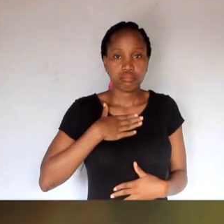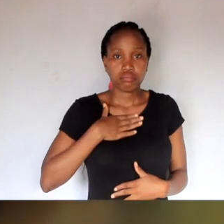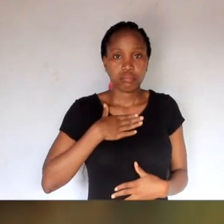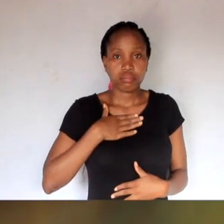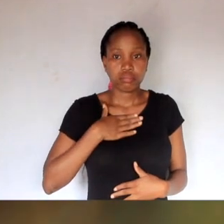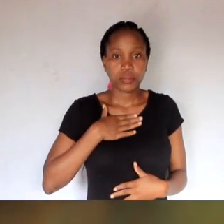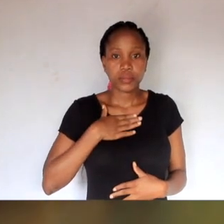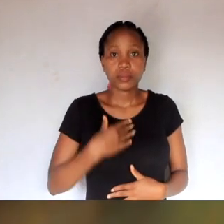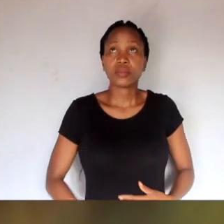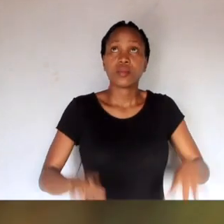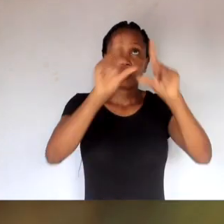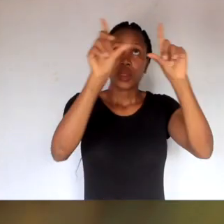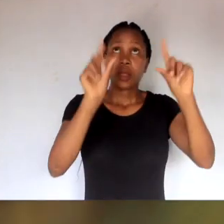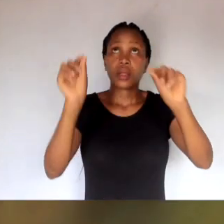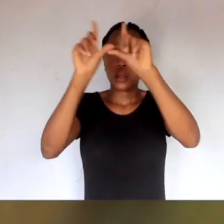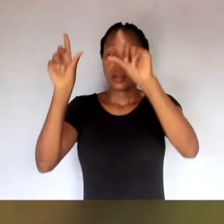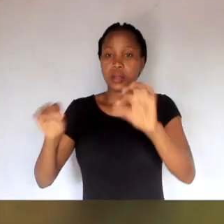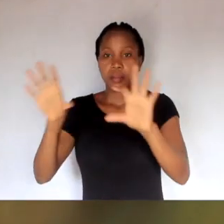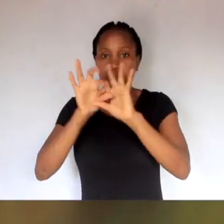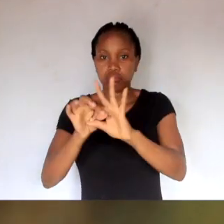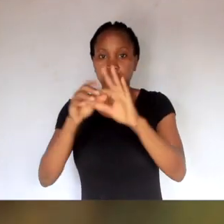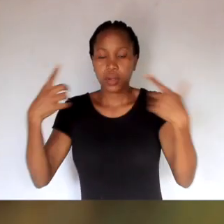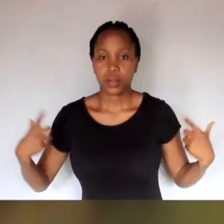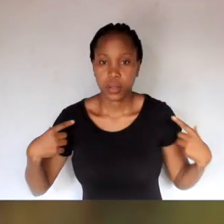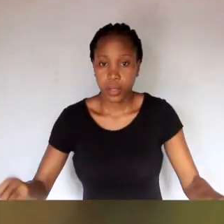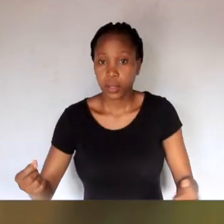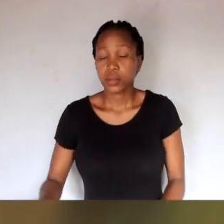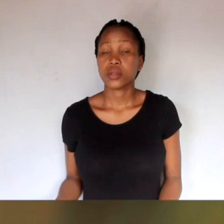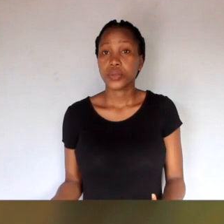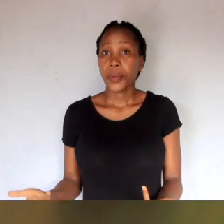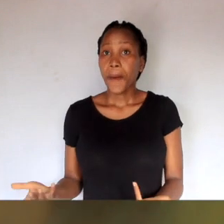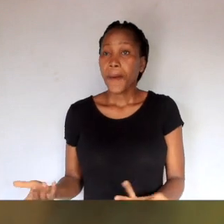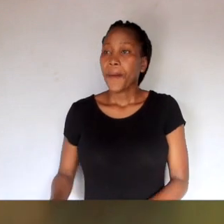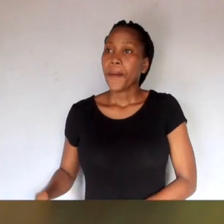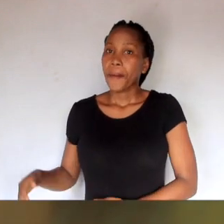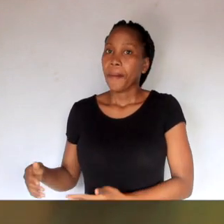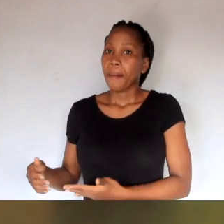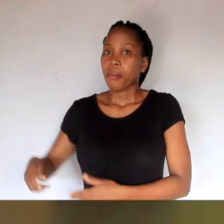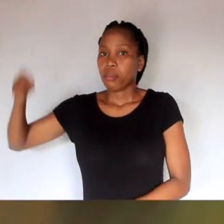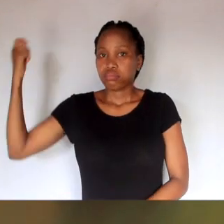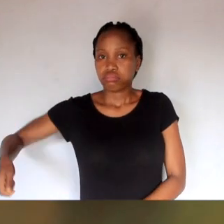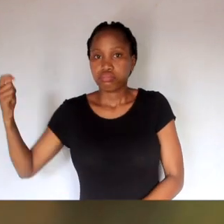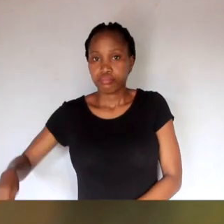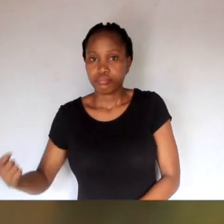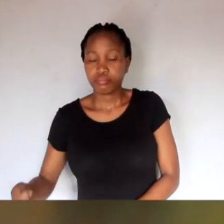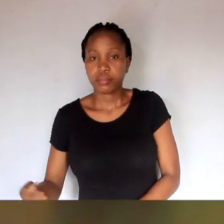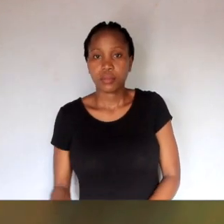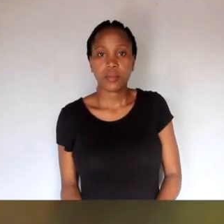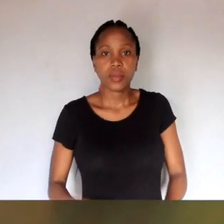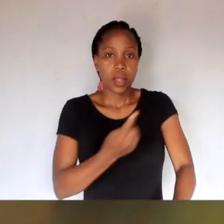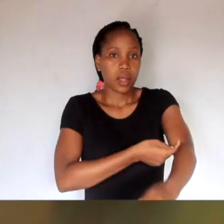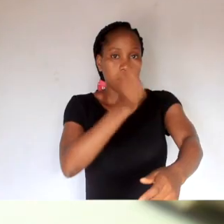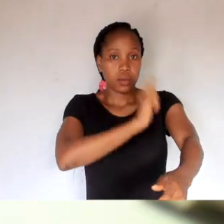seus temas da advocacia e interesse, para além também da mobilização de recursos para a implementação dos